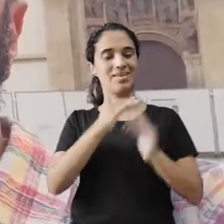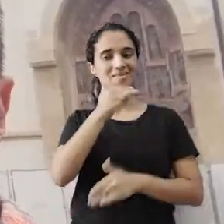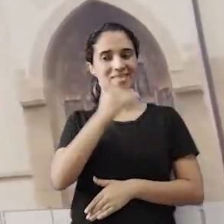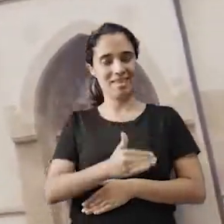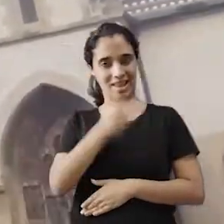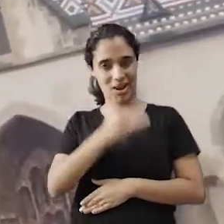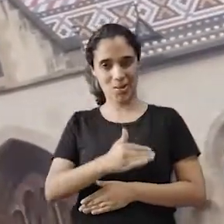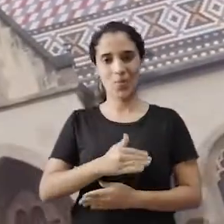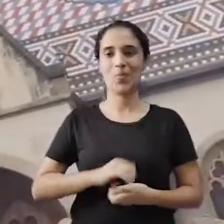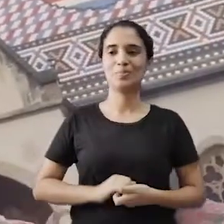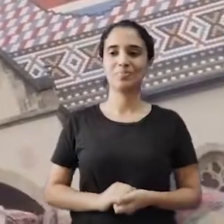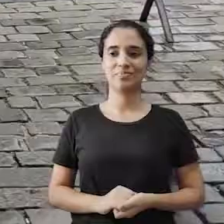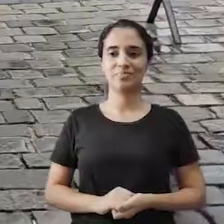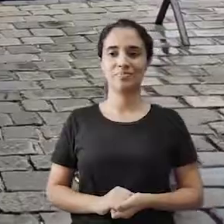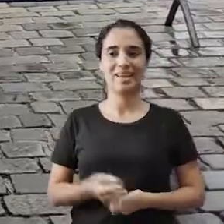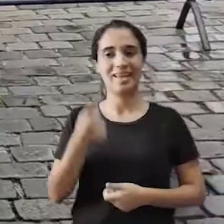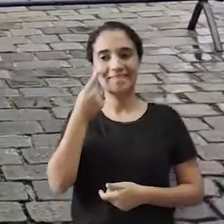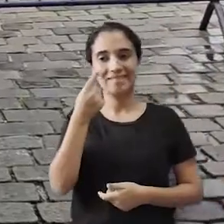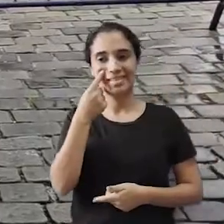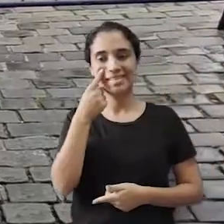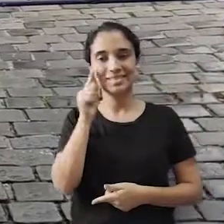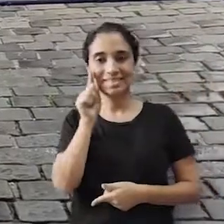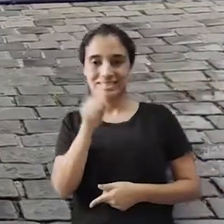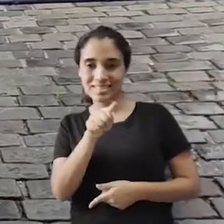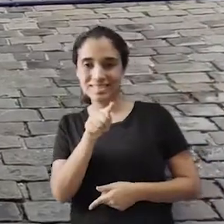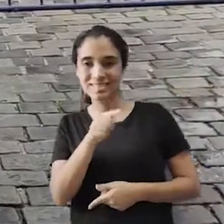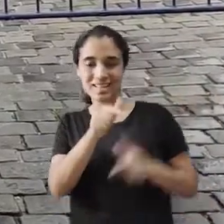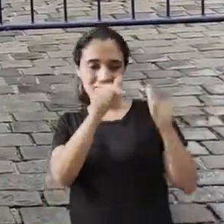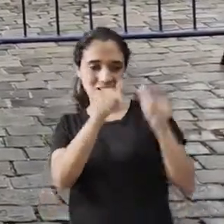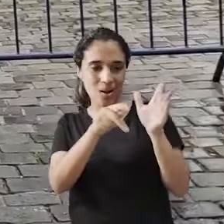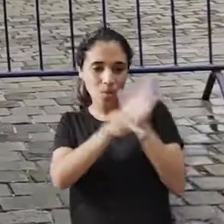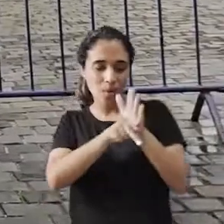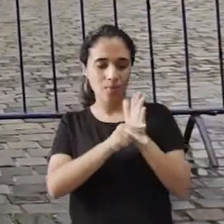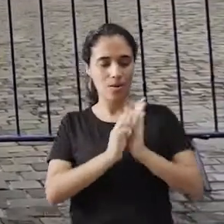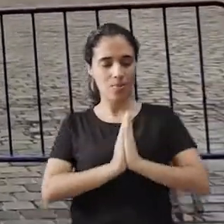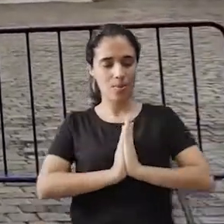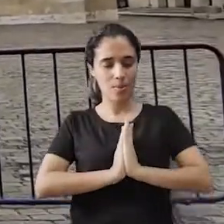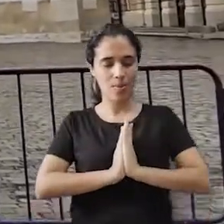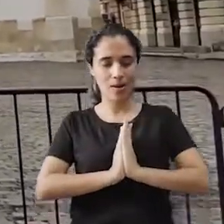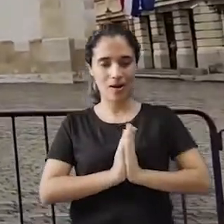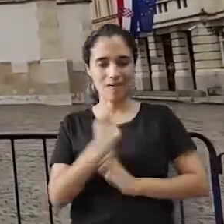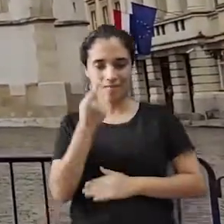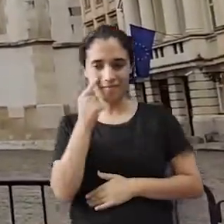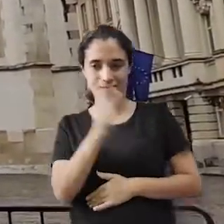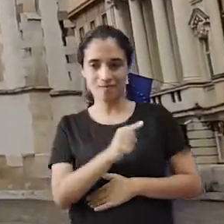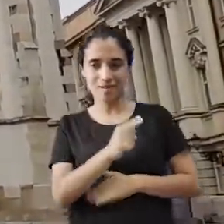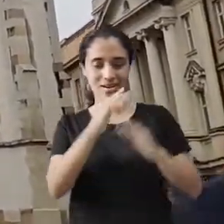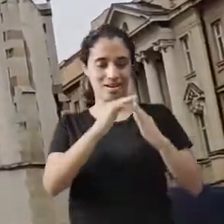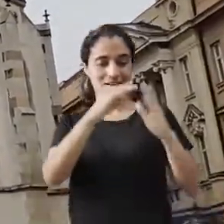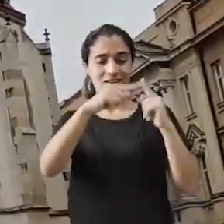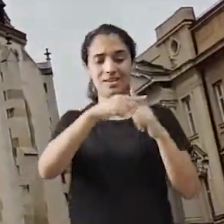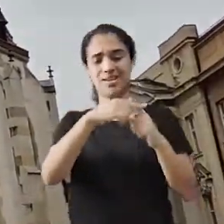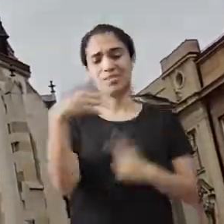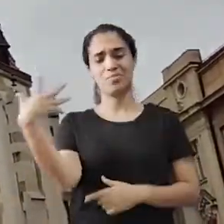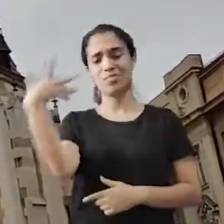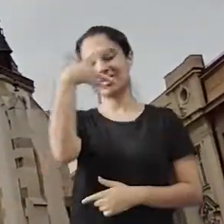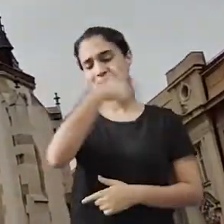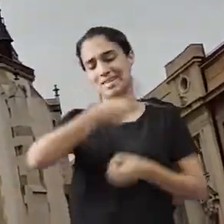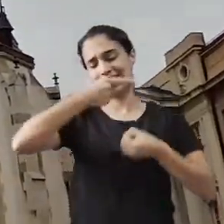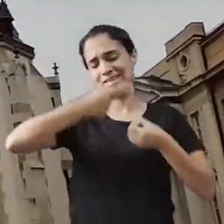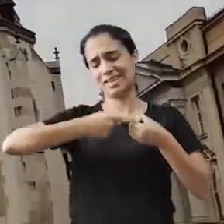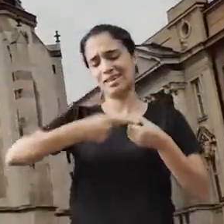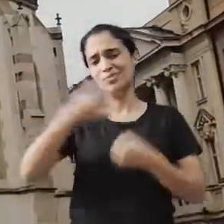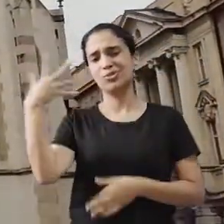Tá vendo? Olha quem tá aqui, ó, o local de oração. Olha essa igreja belíssima